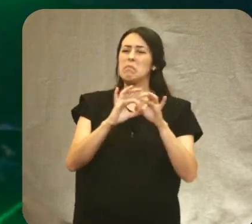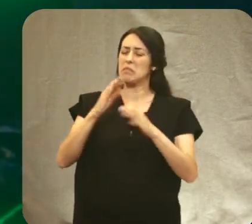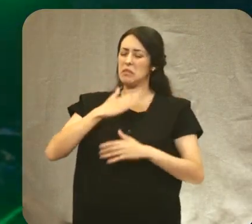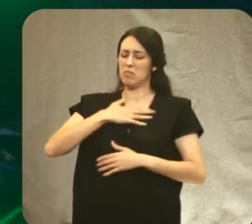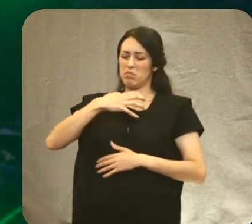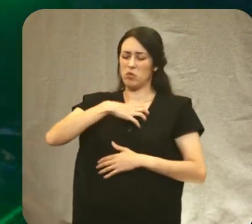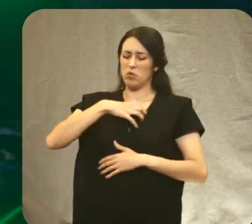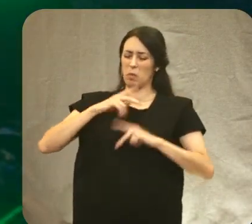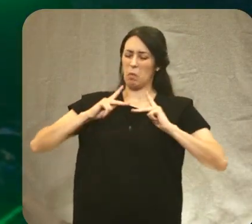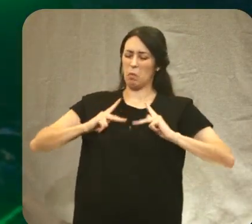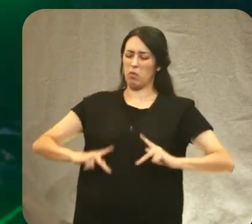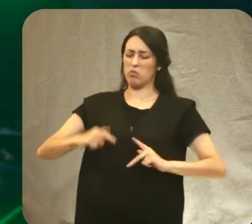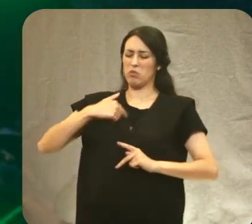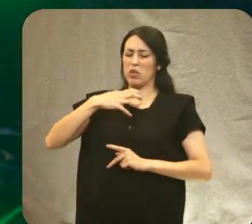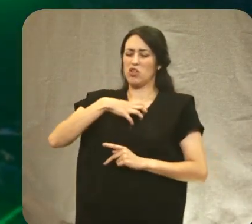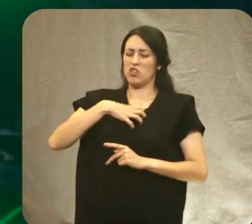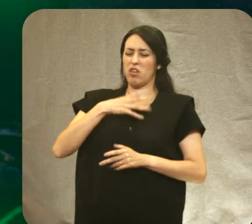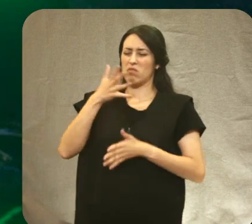vida,